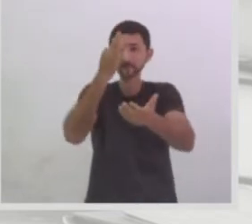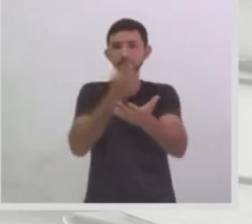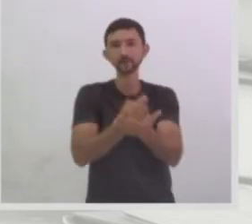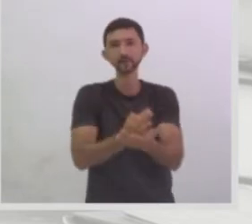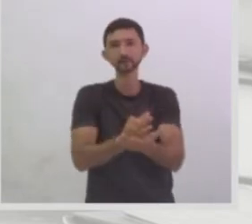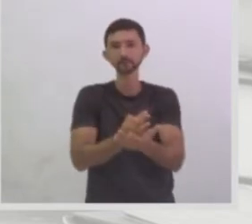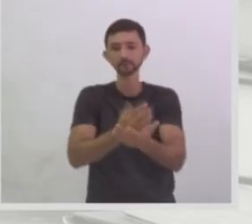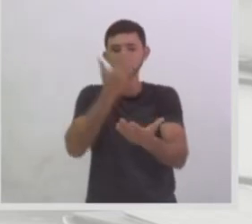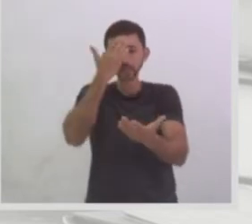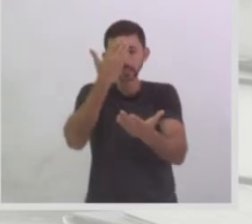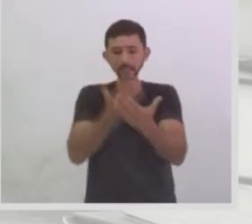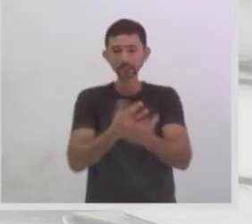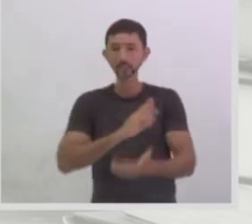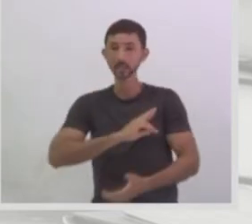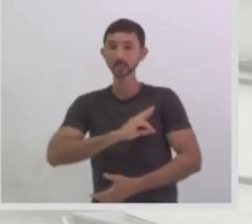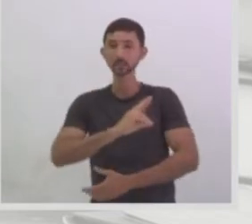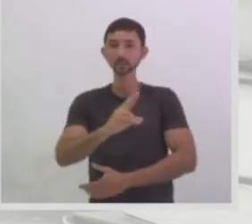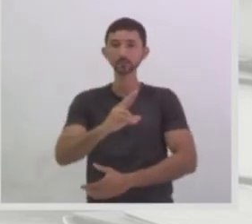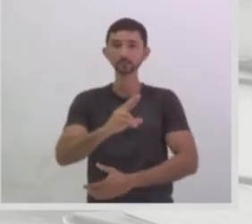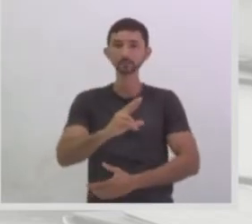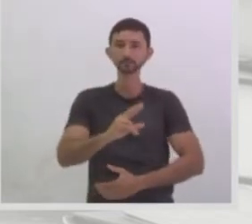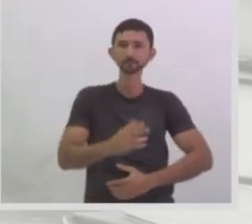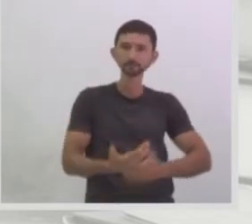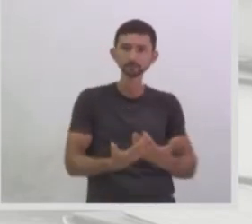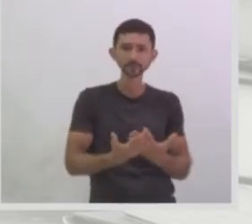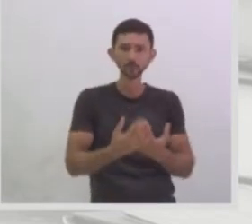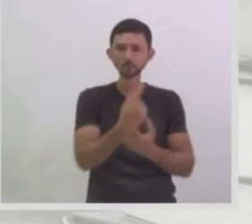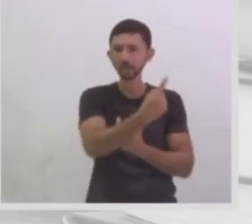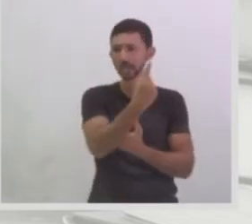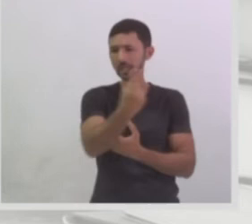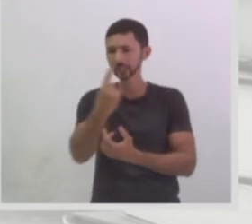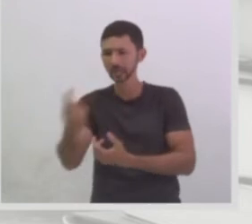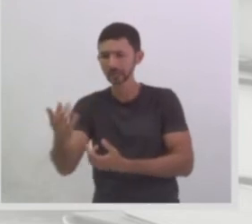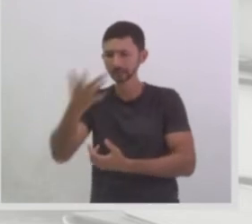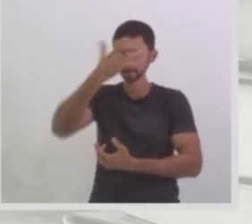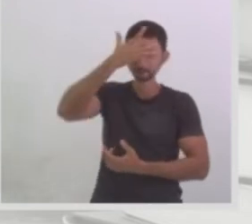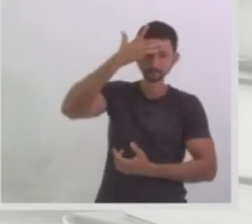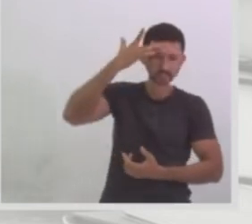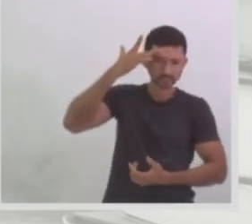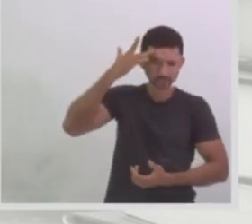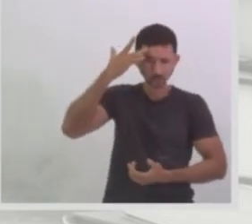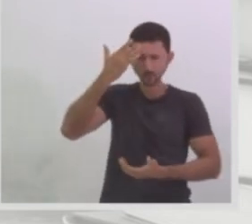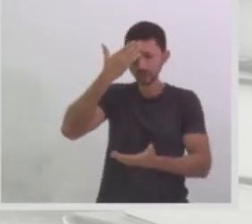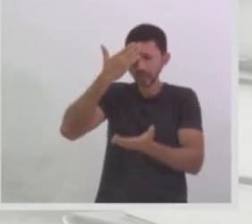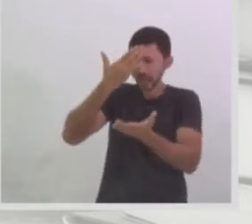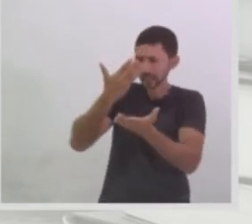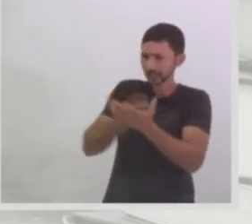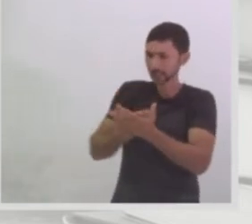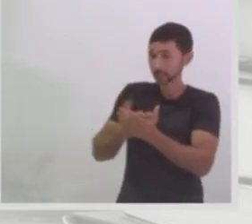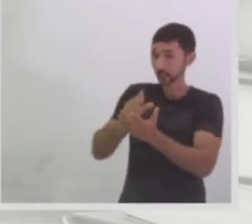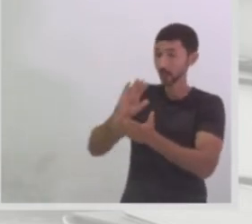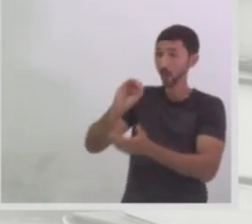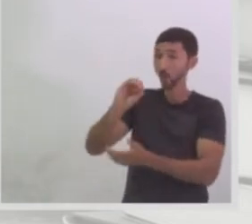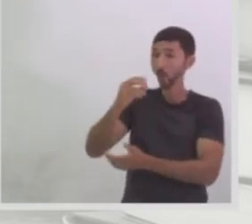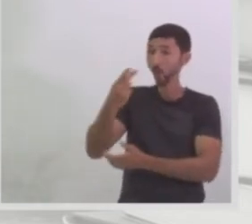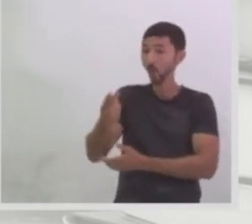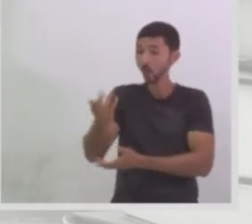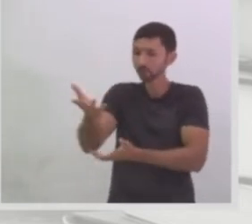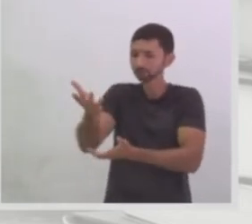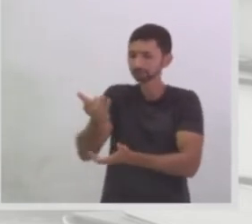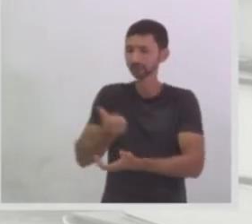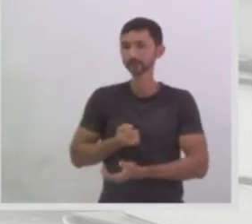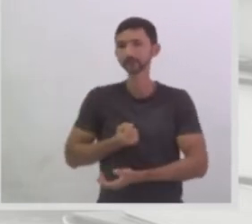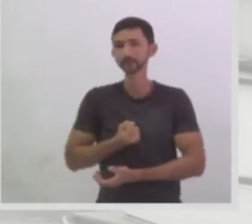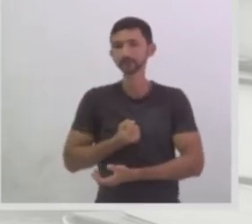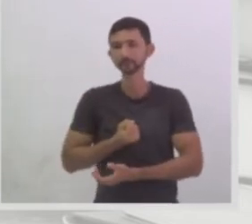religiosas. Cabe a cada um a decisão pessoal de rejeitá-la ou aceitá-la como explicação.